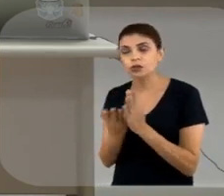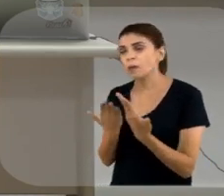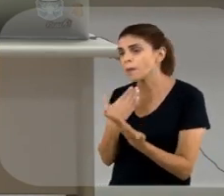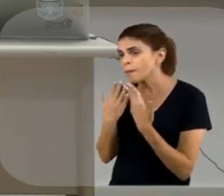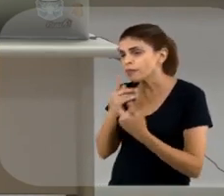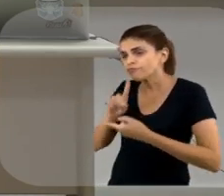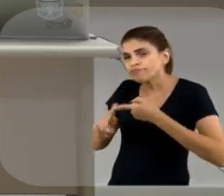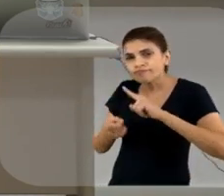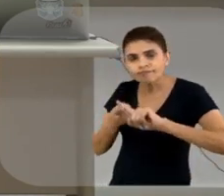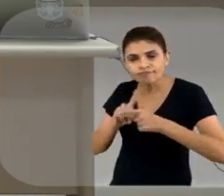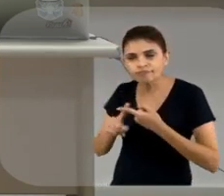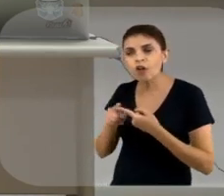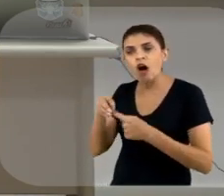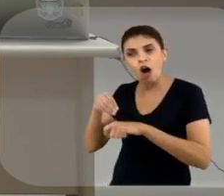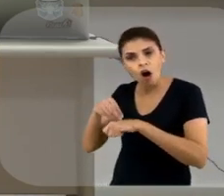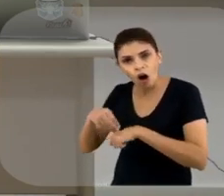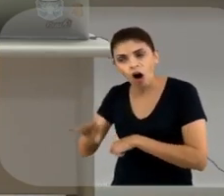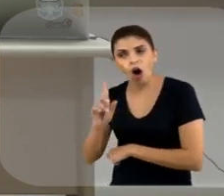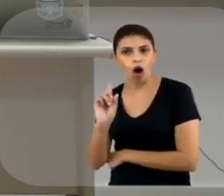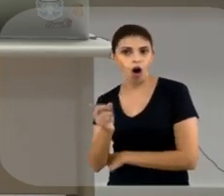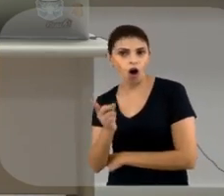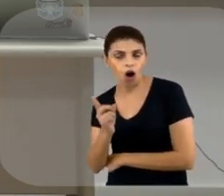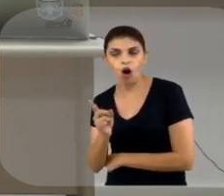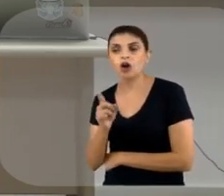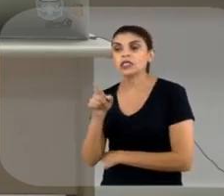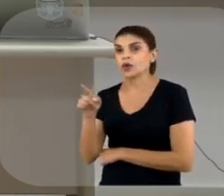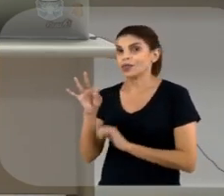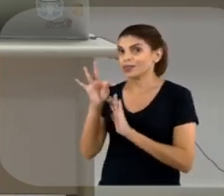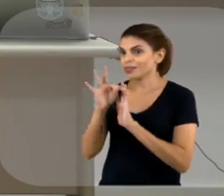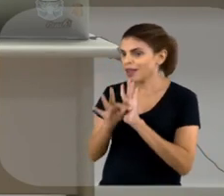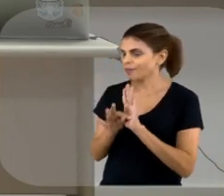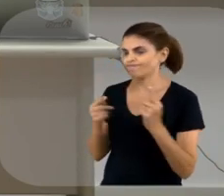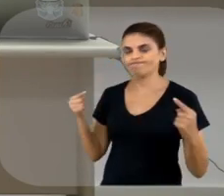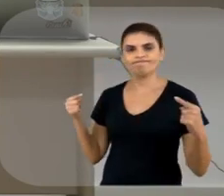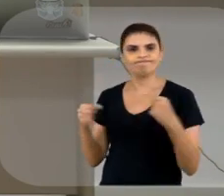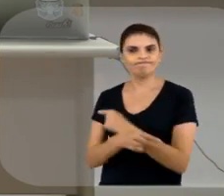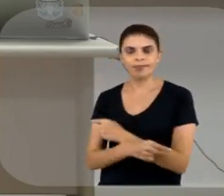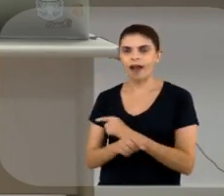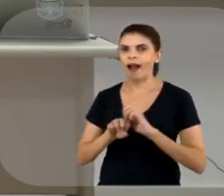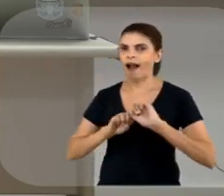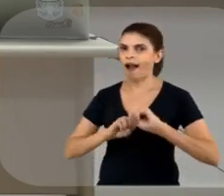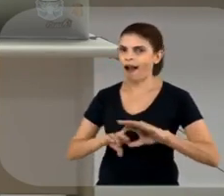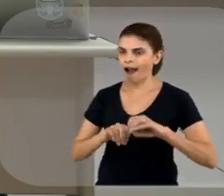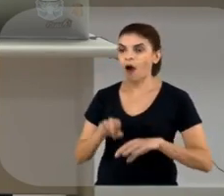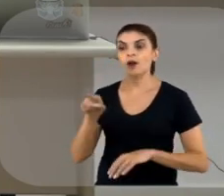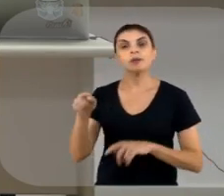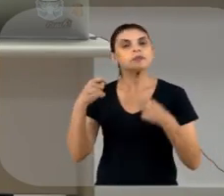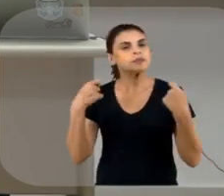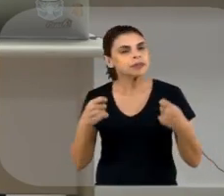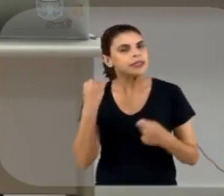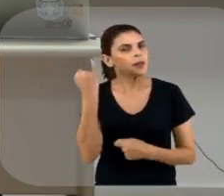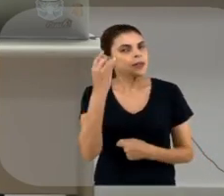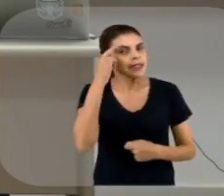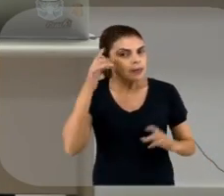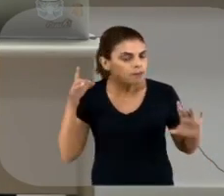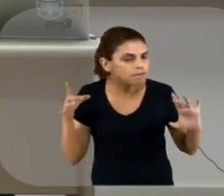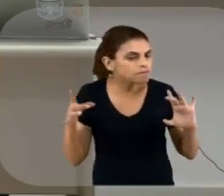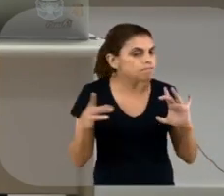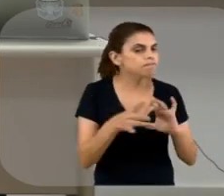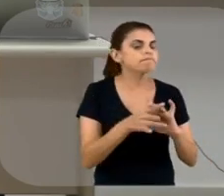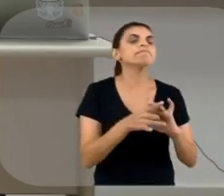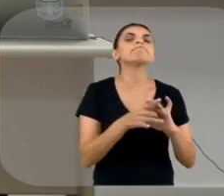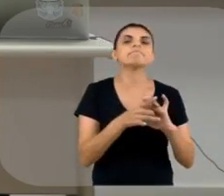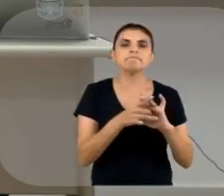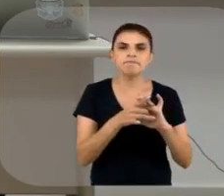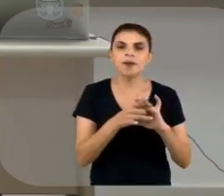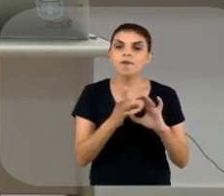seja passado, né? Olha, o seu texto não é a aula, ele é importantíssimo, é o